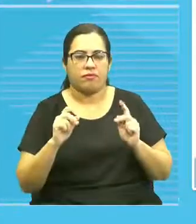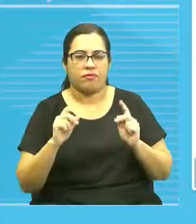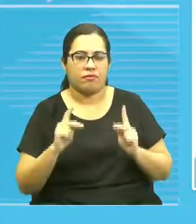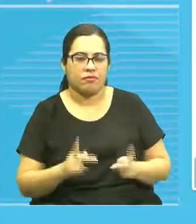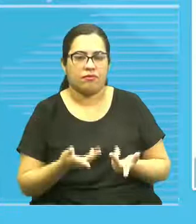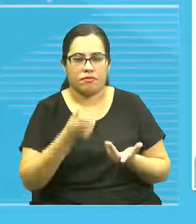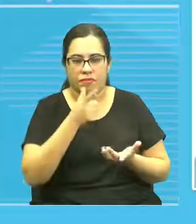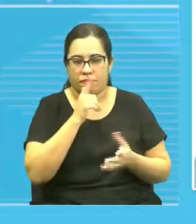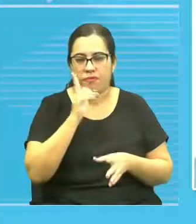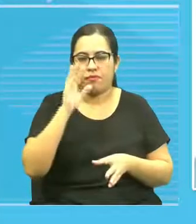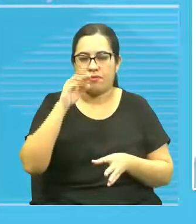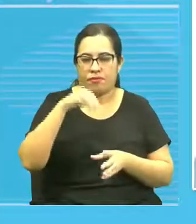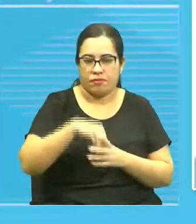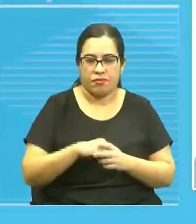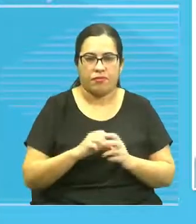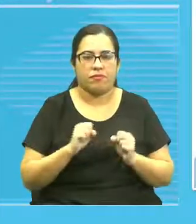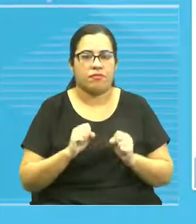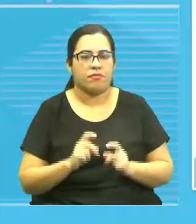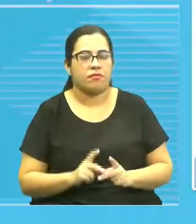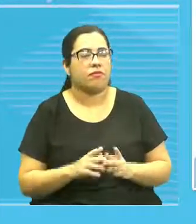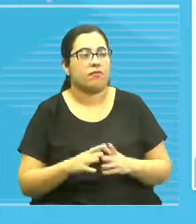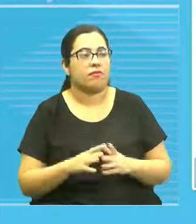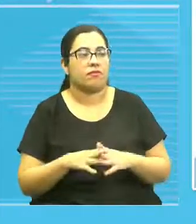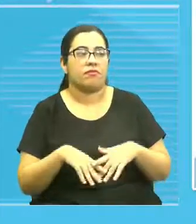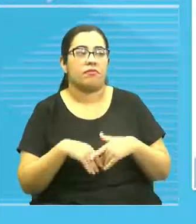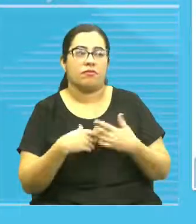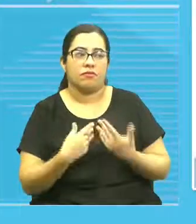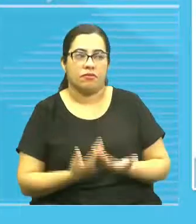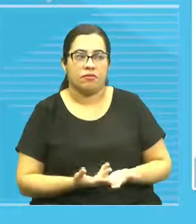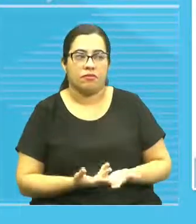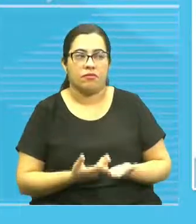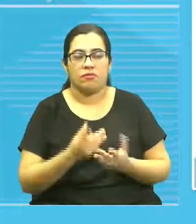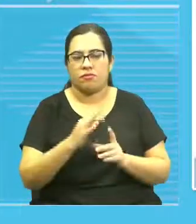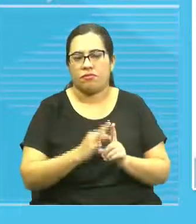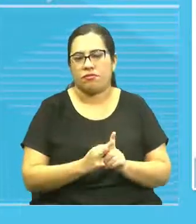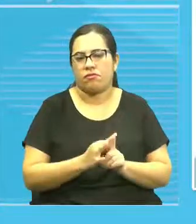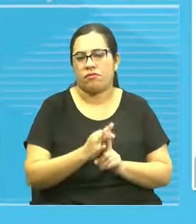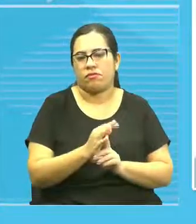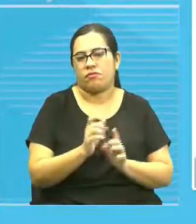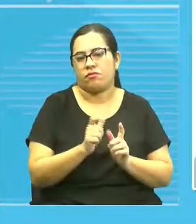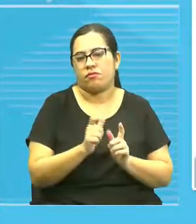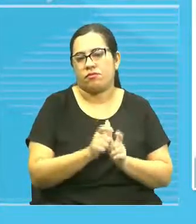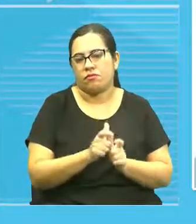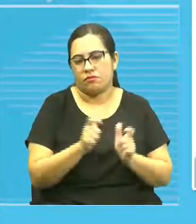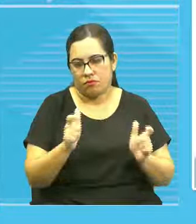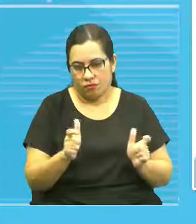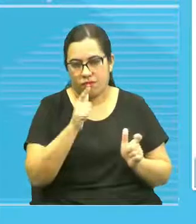em água. Quanto mais você aquece a água,